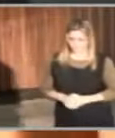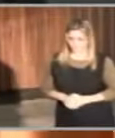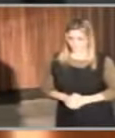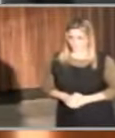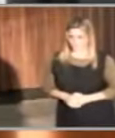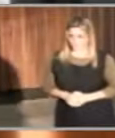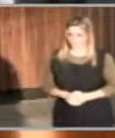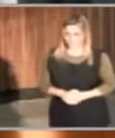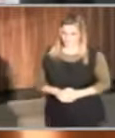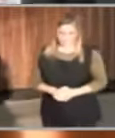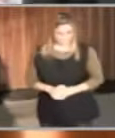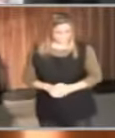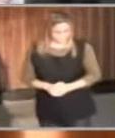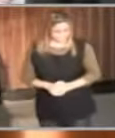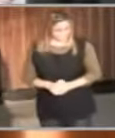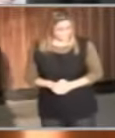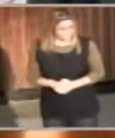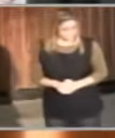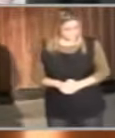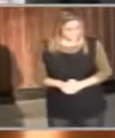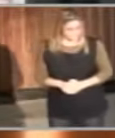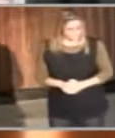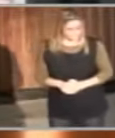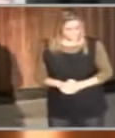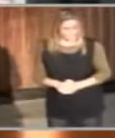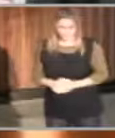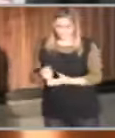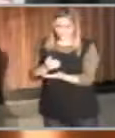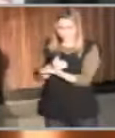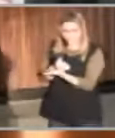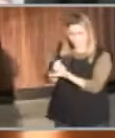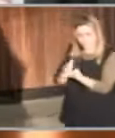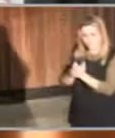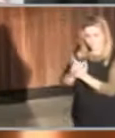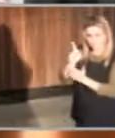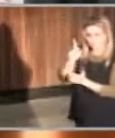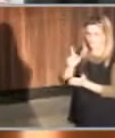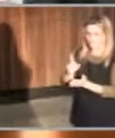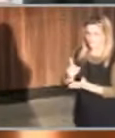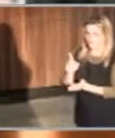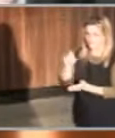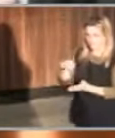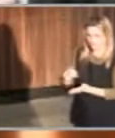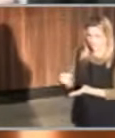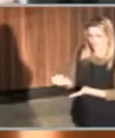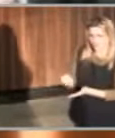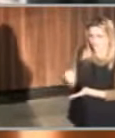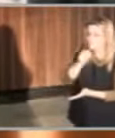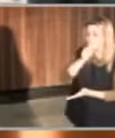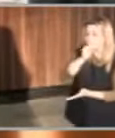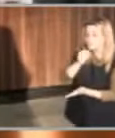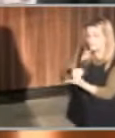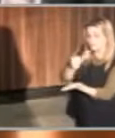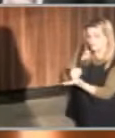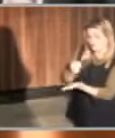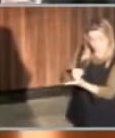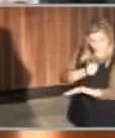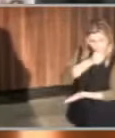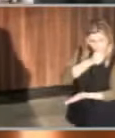A Palavra de Deus vai nos ensinar. Lá no comecinho da Bíblia, a gente tem os primeiros cinco livros, o